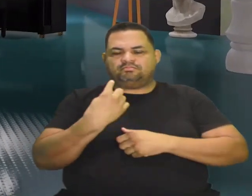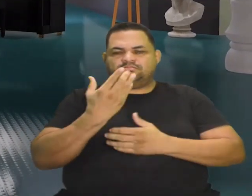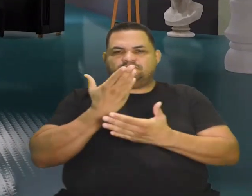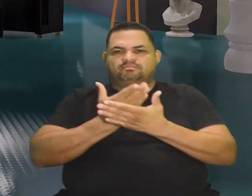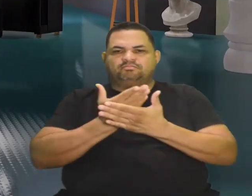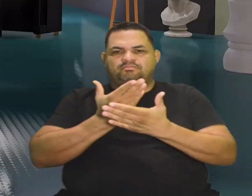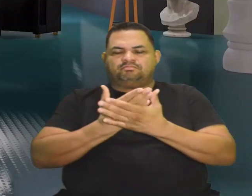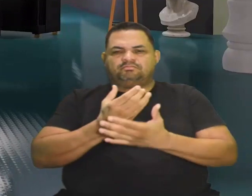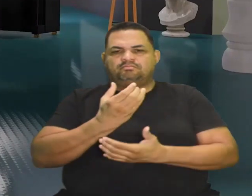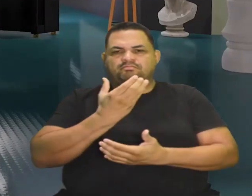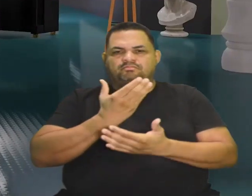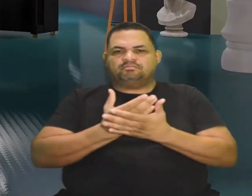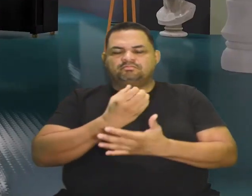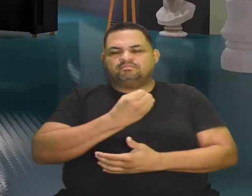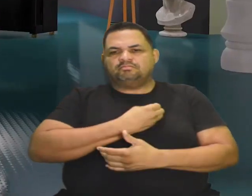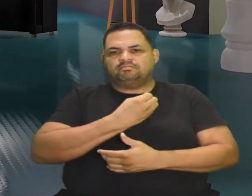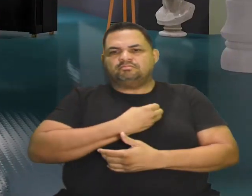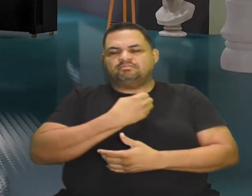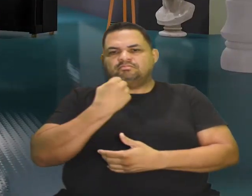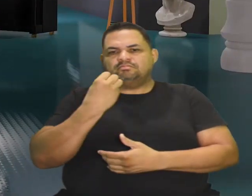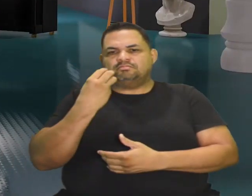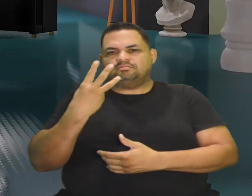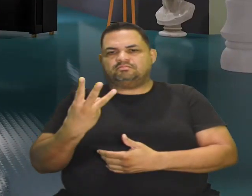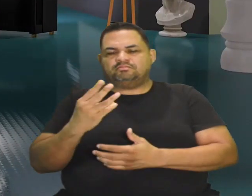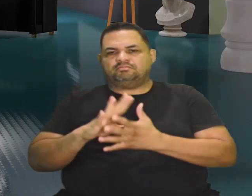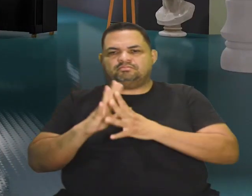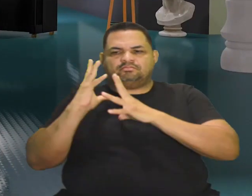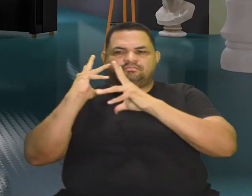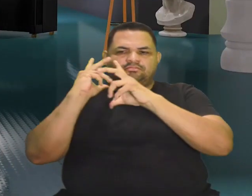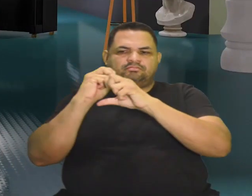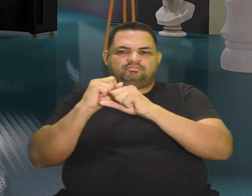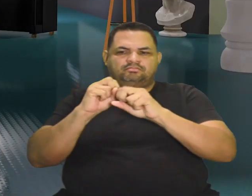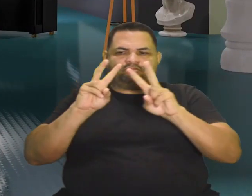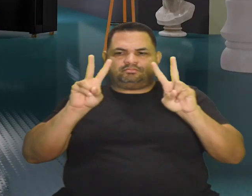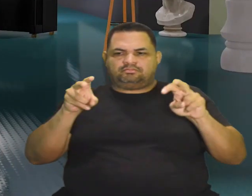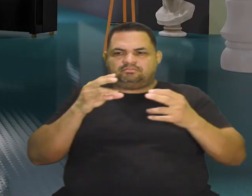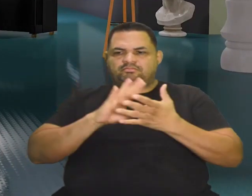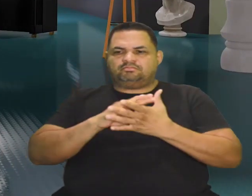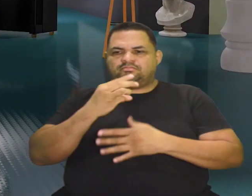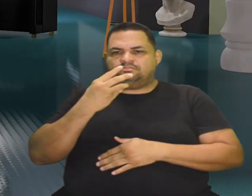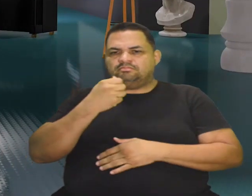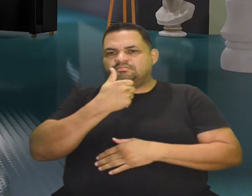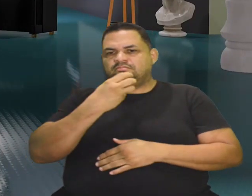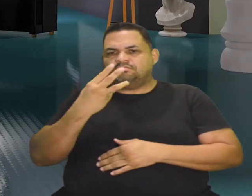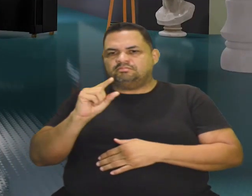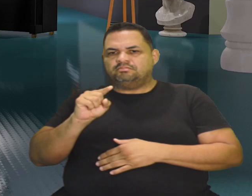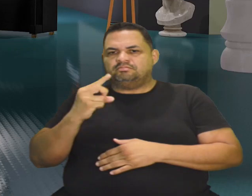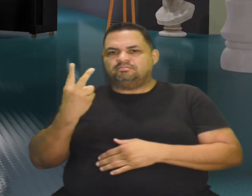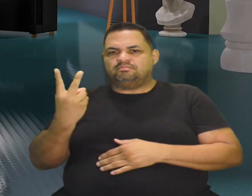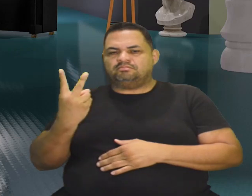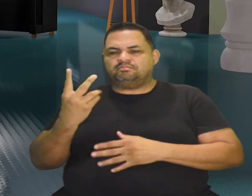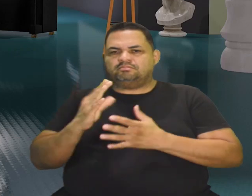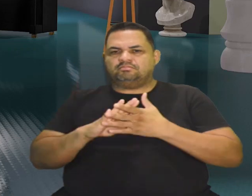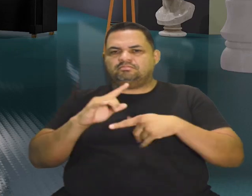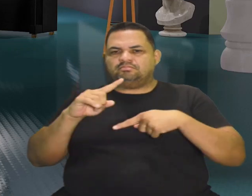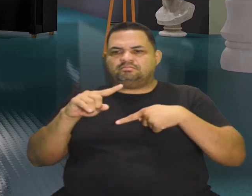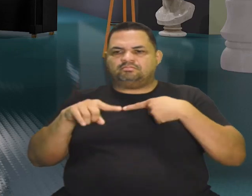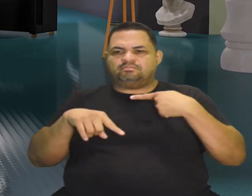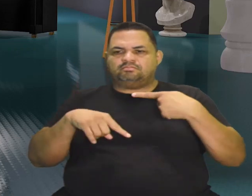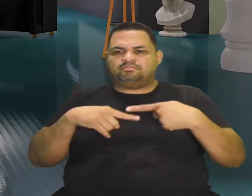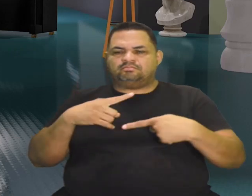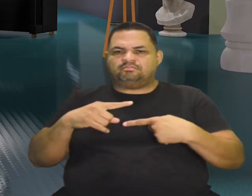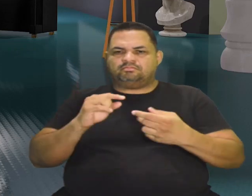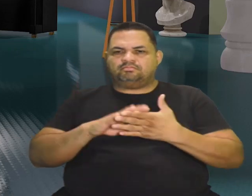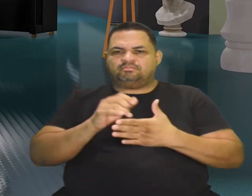aula 13. Então vamos revisar os temas na aula 13.2 e, em sequência, a correção